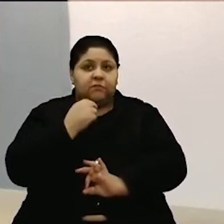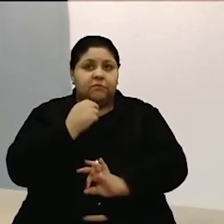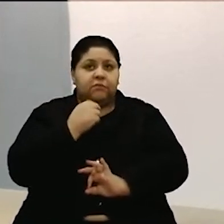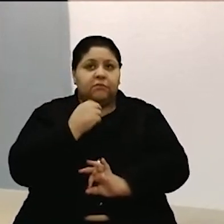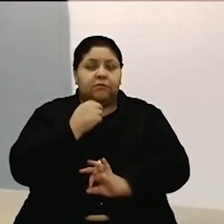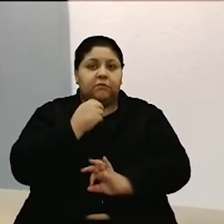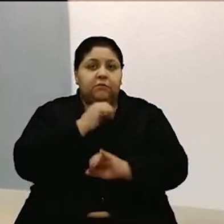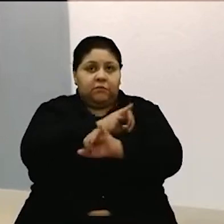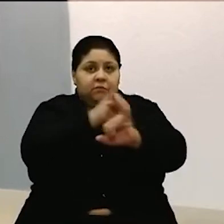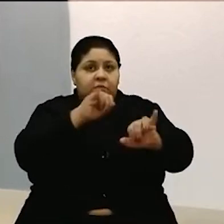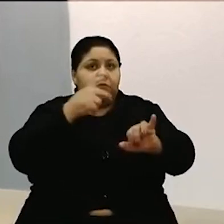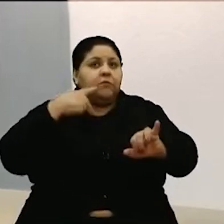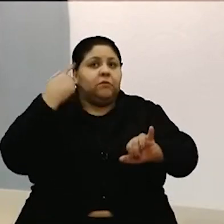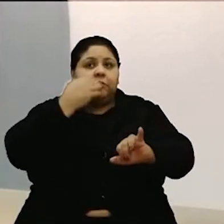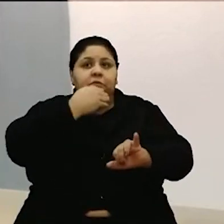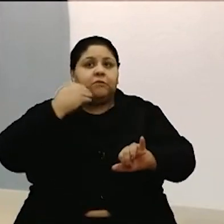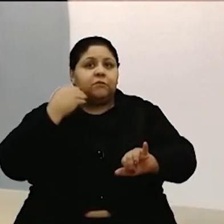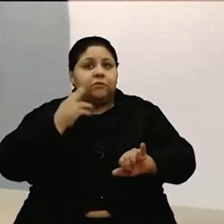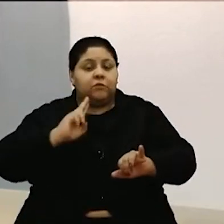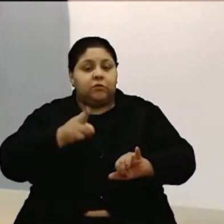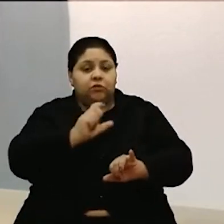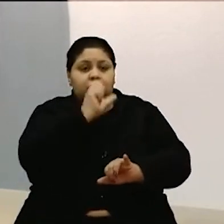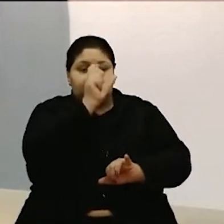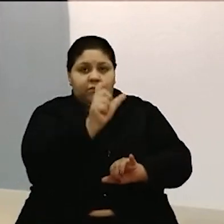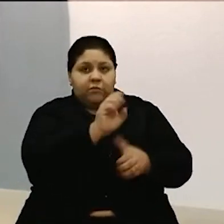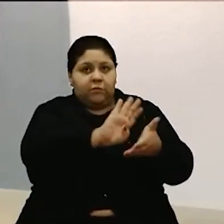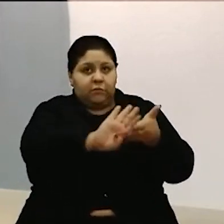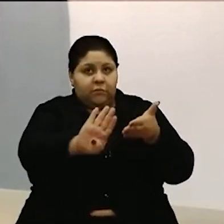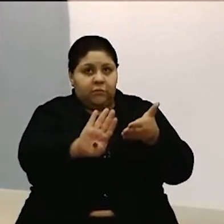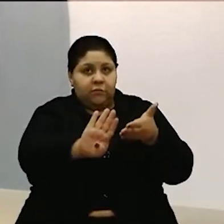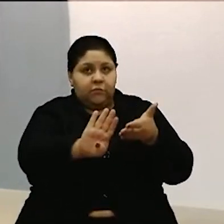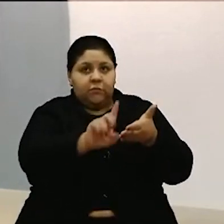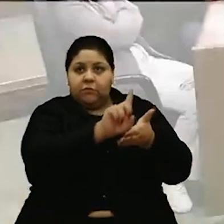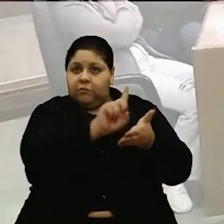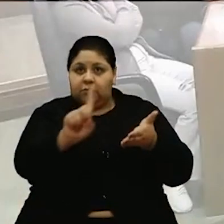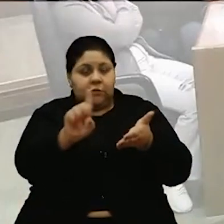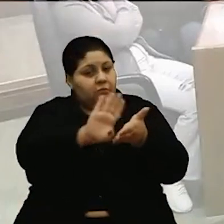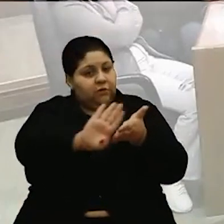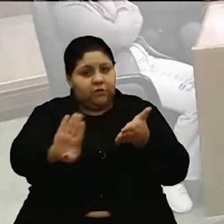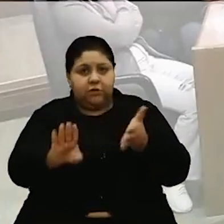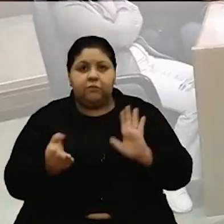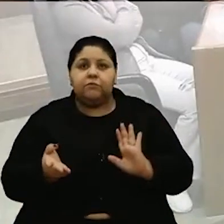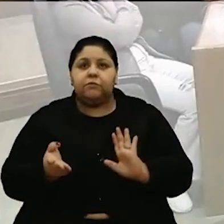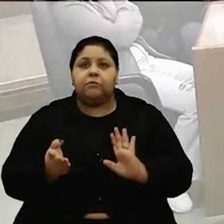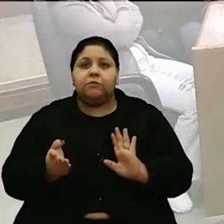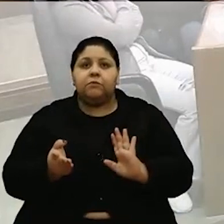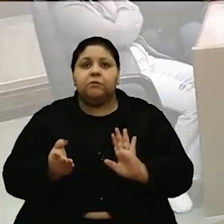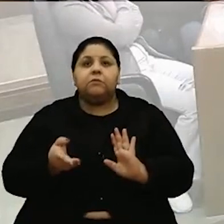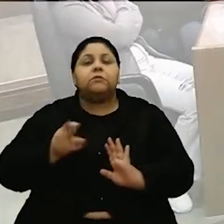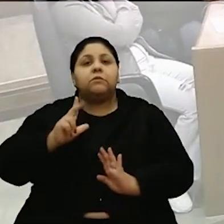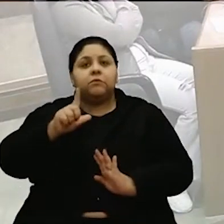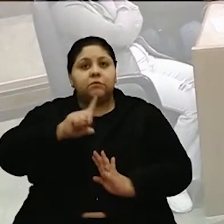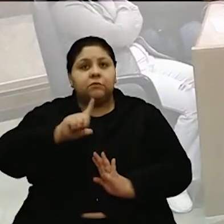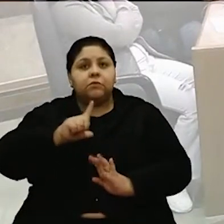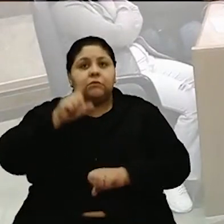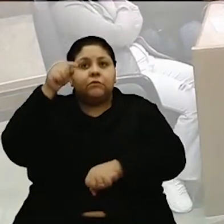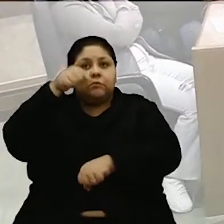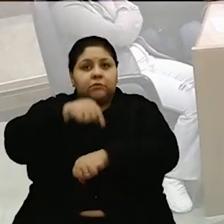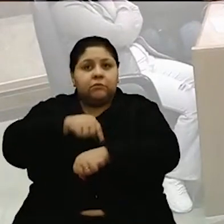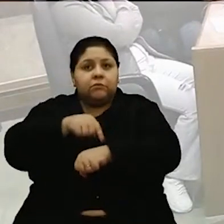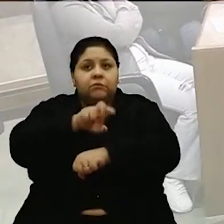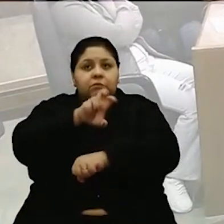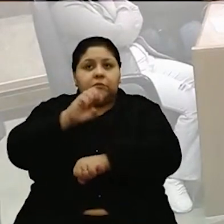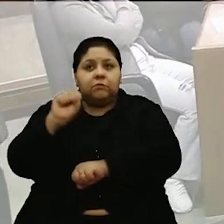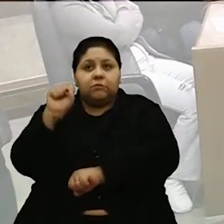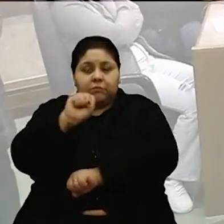vereador Bortola, se ele mantém as palavras ou retira. Não retiro. Então, o senhor ainda tem tempo de 50 segundos,